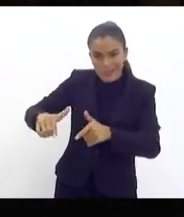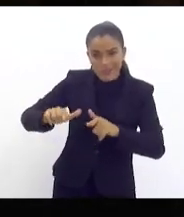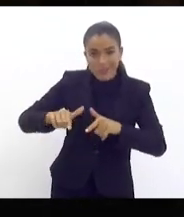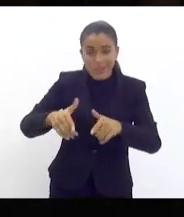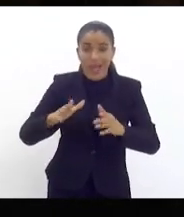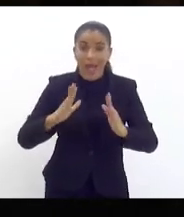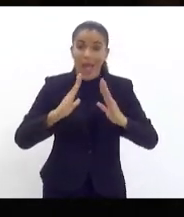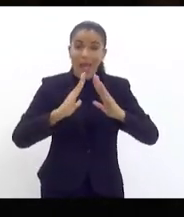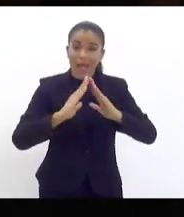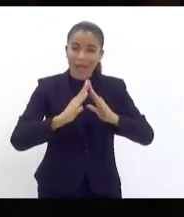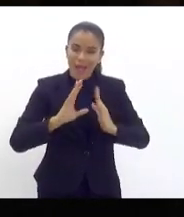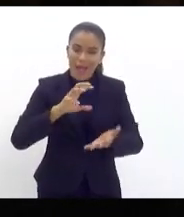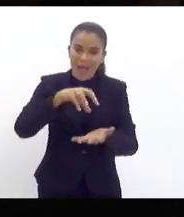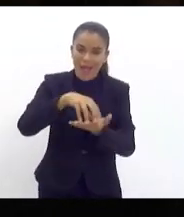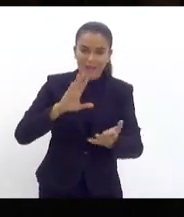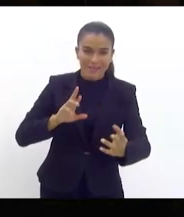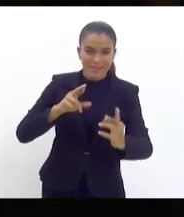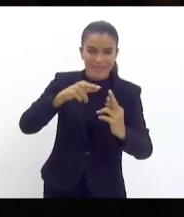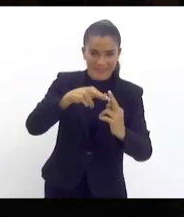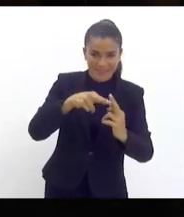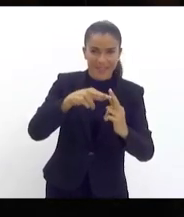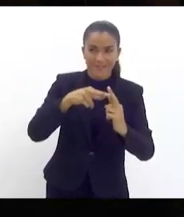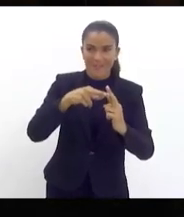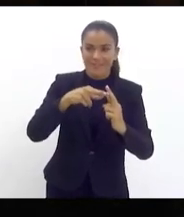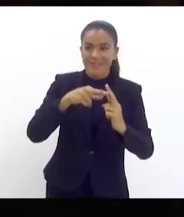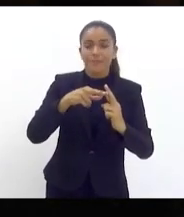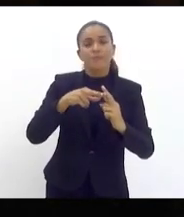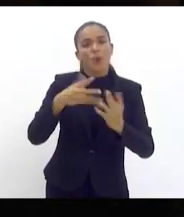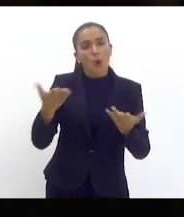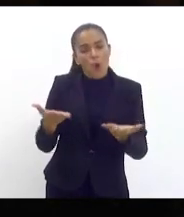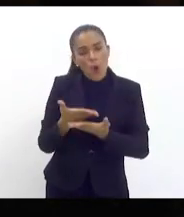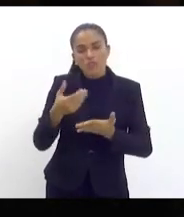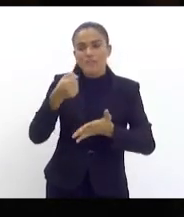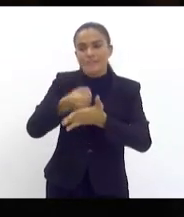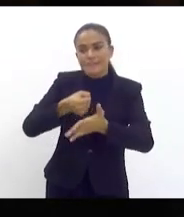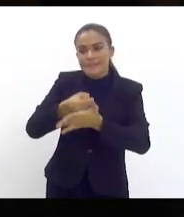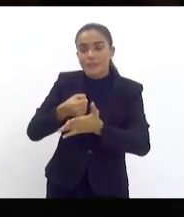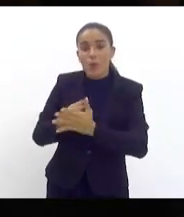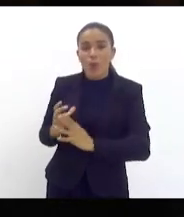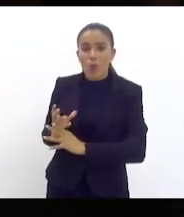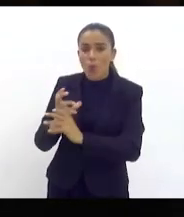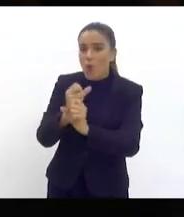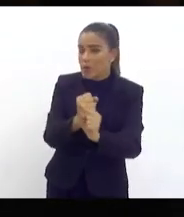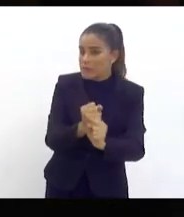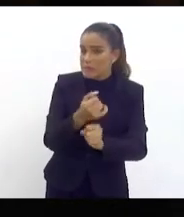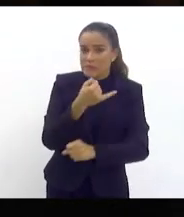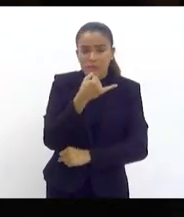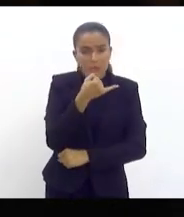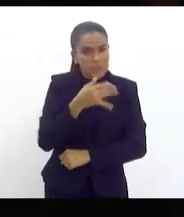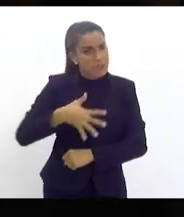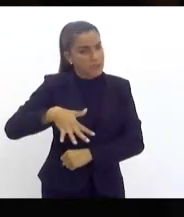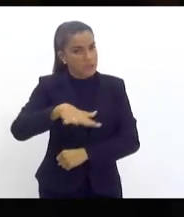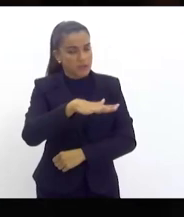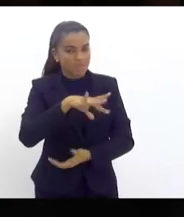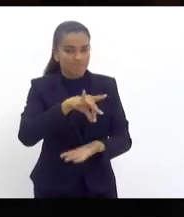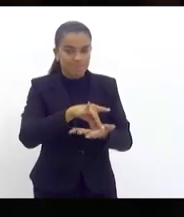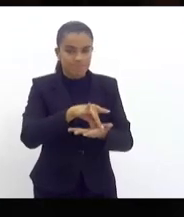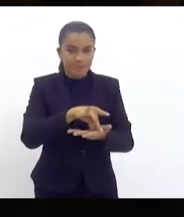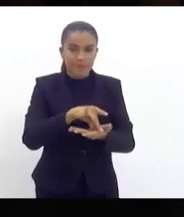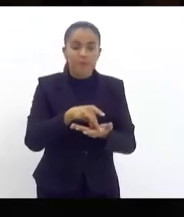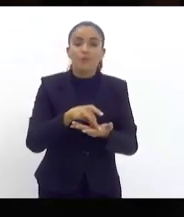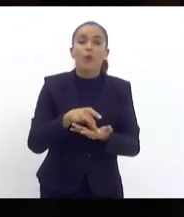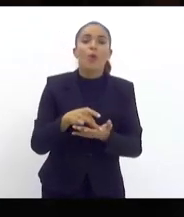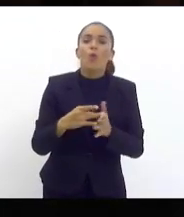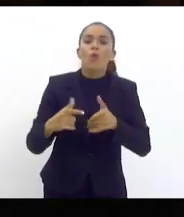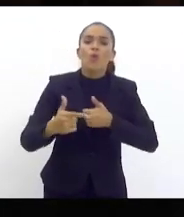Casa de referência enfrenta hoje um quantitativo de uma triste realidade, cumprindo, senhor presidente,